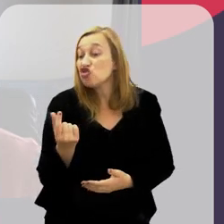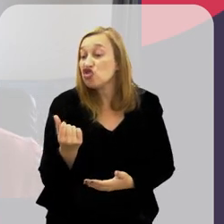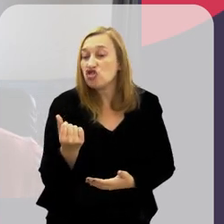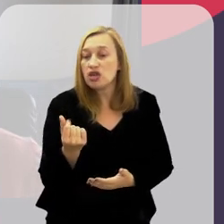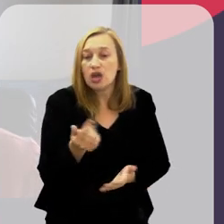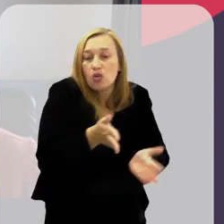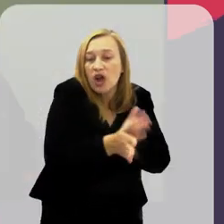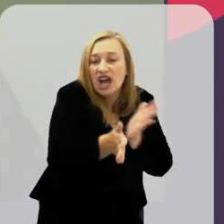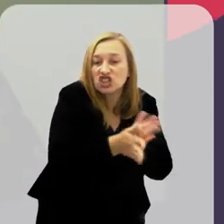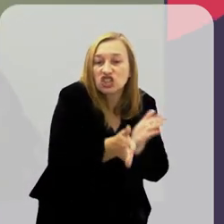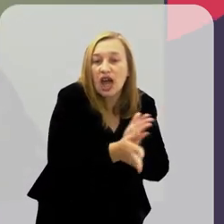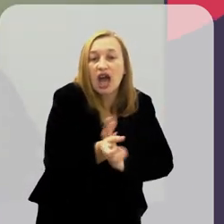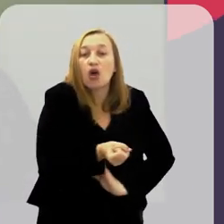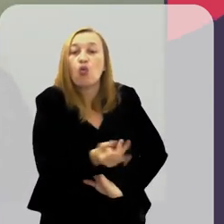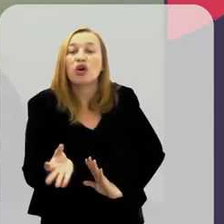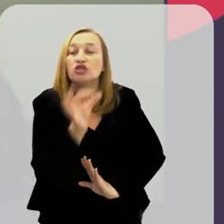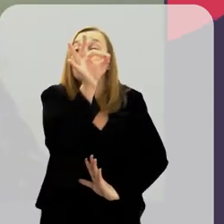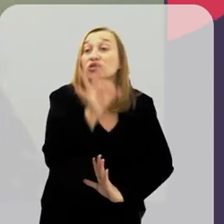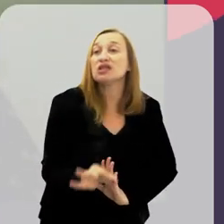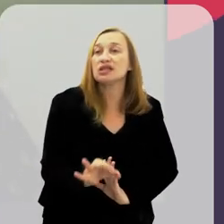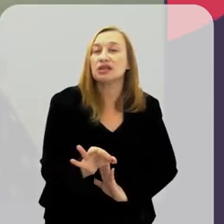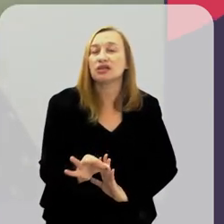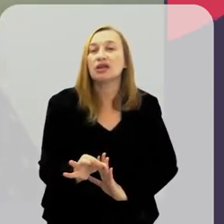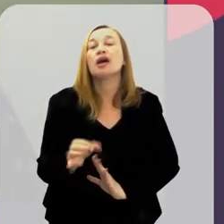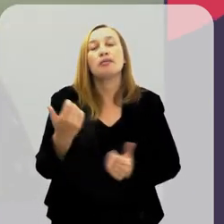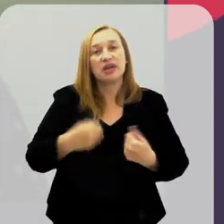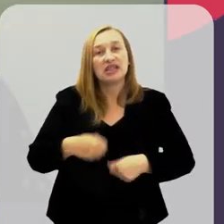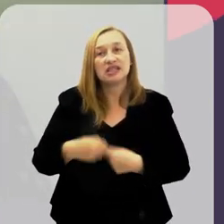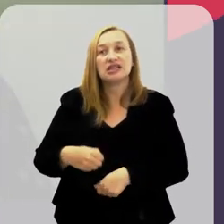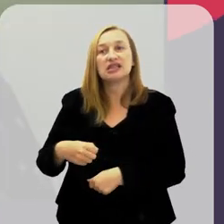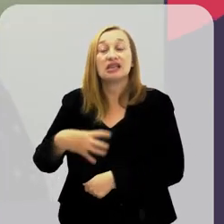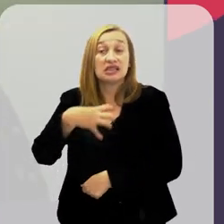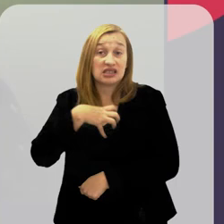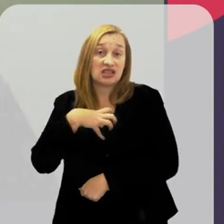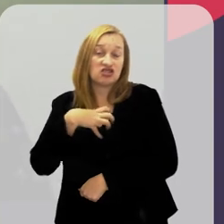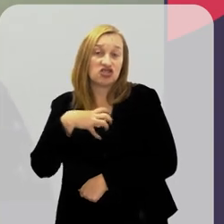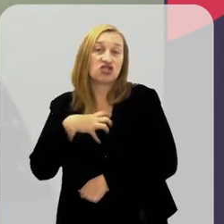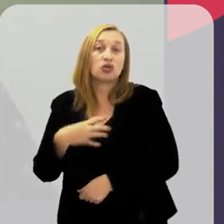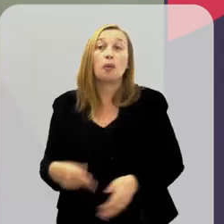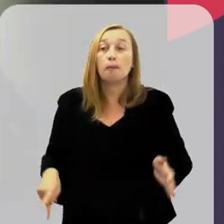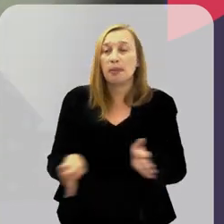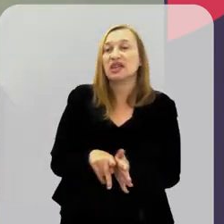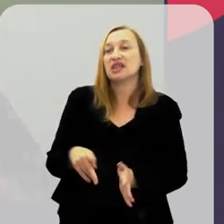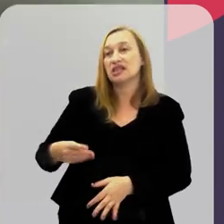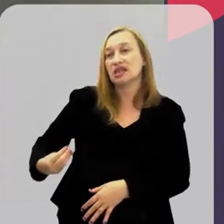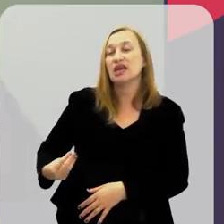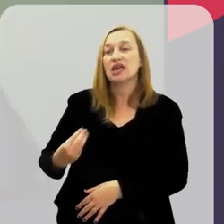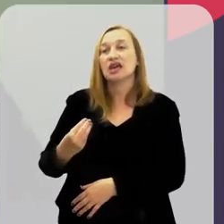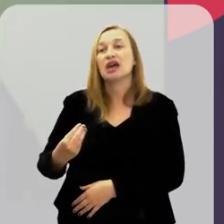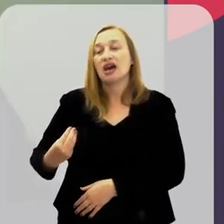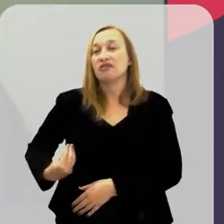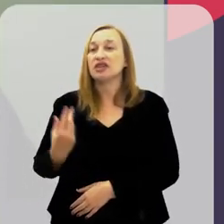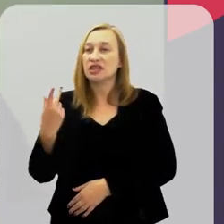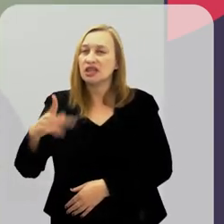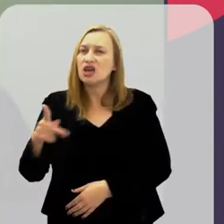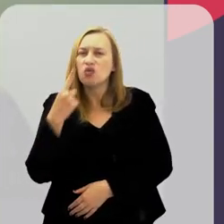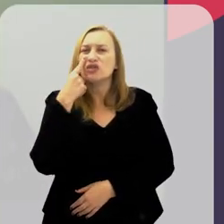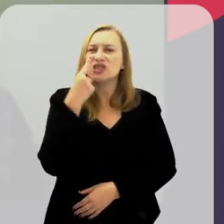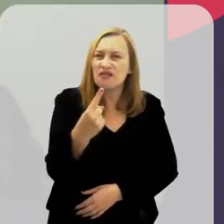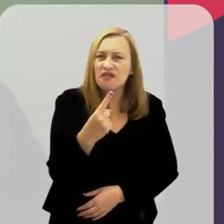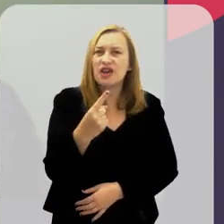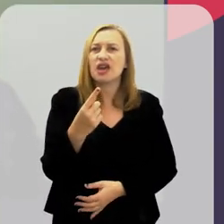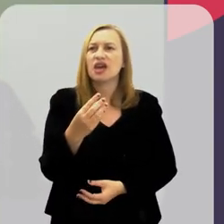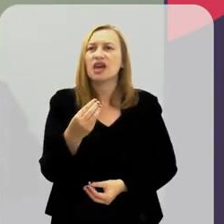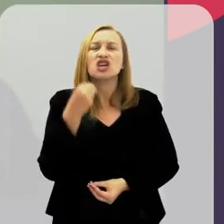pegar o dinheiro. Então, quantos por cento eu vou gastar? Isso tem que fazer sentido, tem que fazer parte da vida